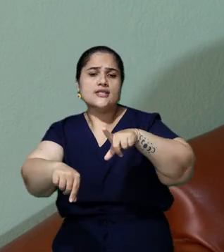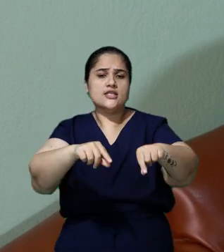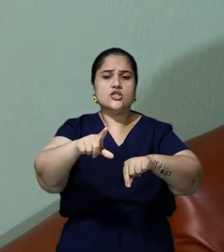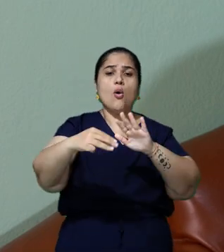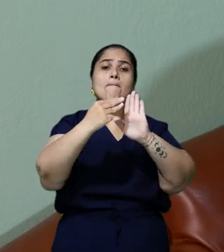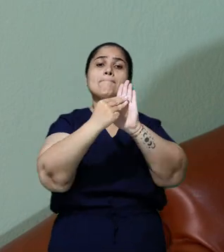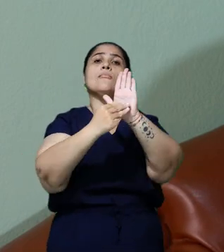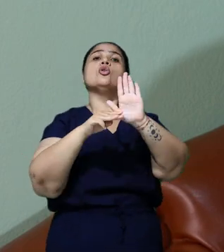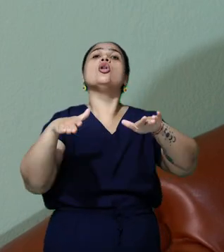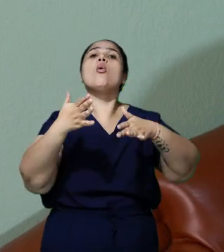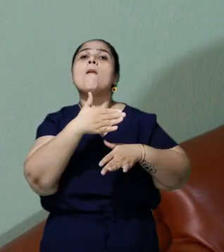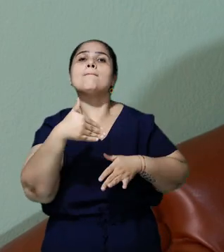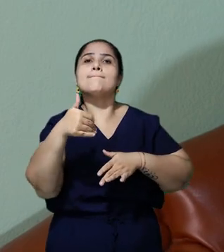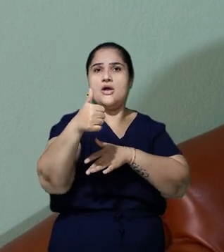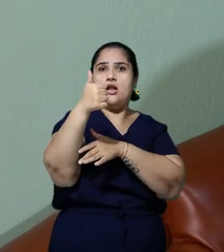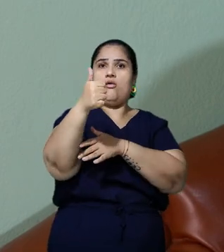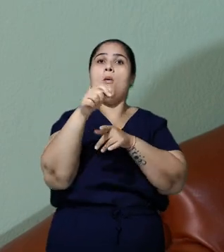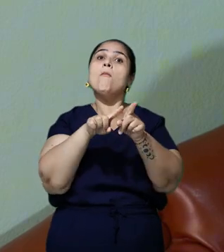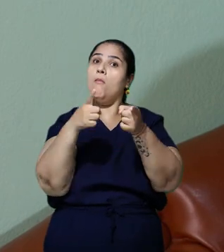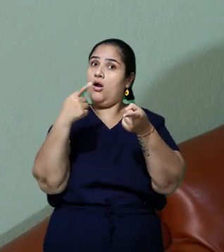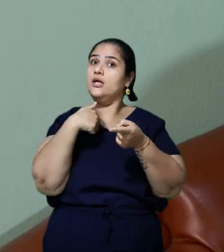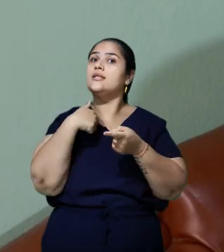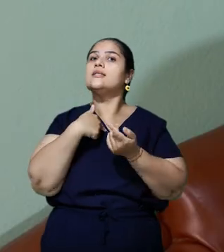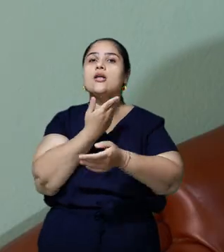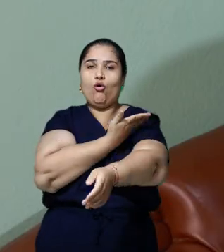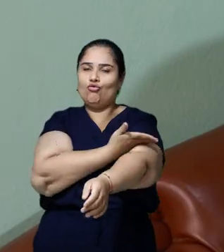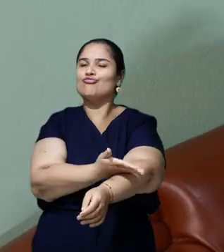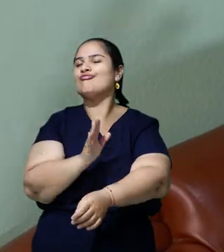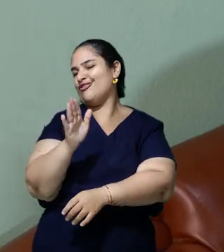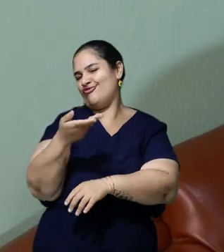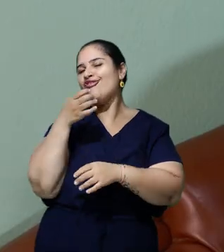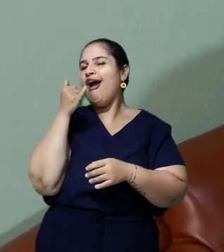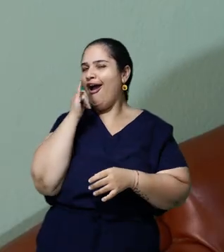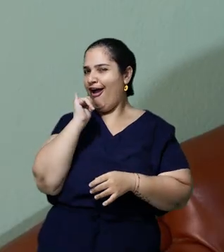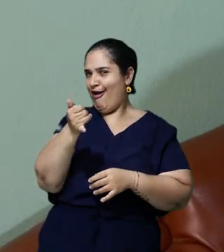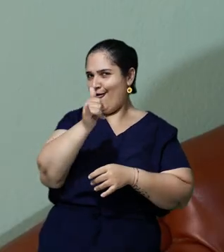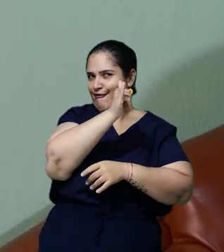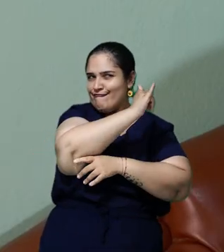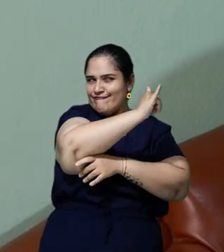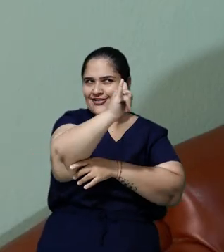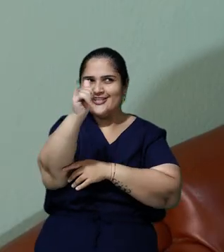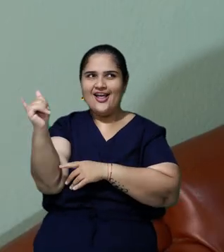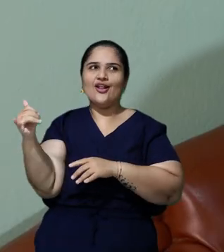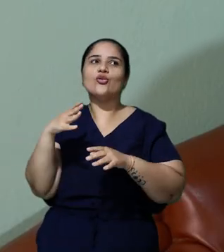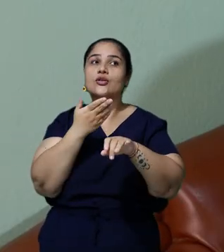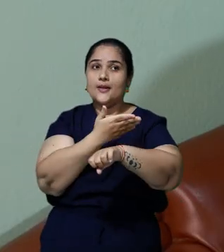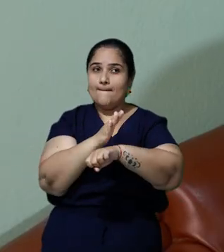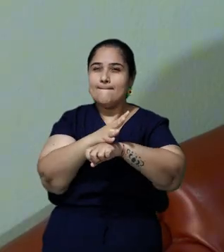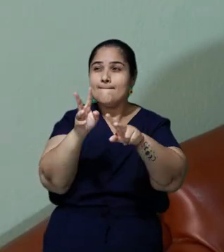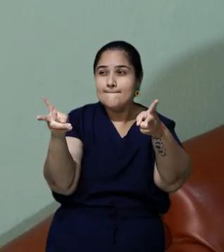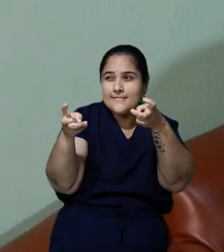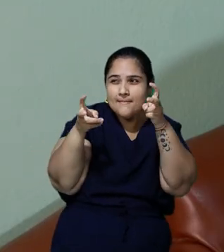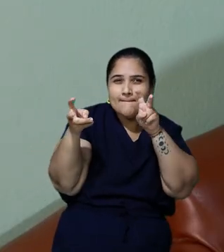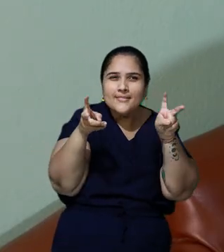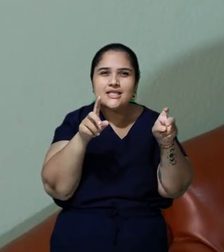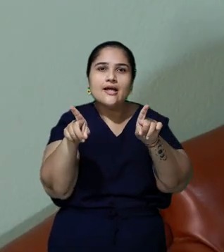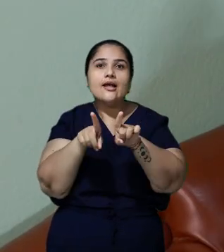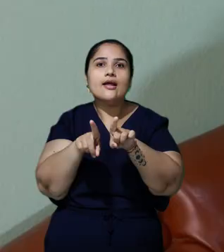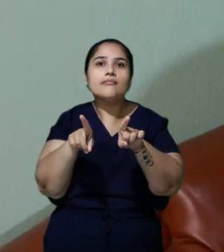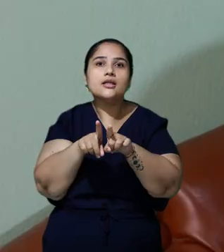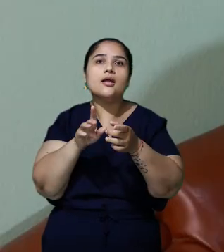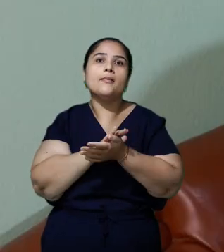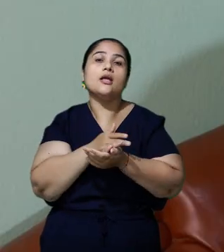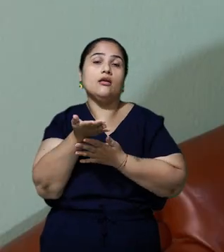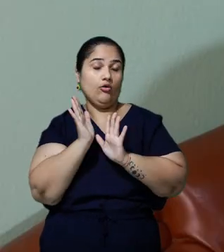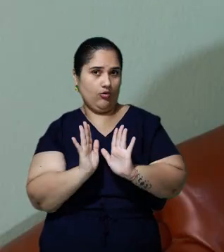adequado. Mas eu costumo dizer, e eu costumo perceber muito na prática também, que, por